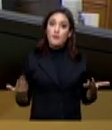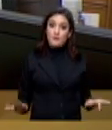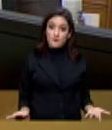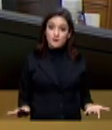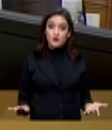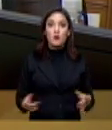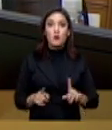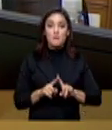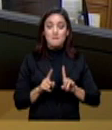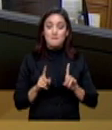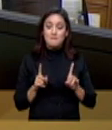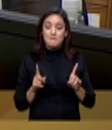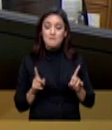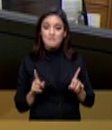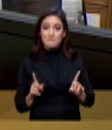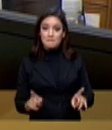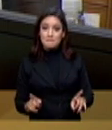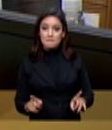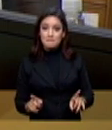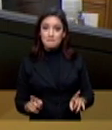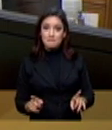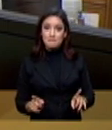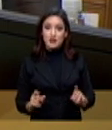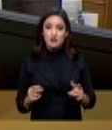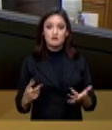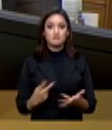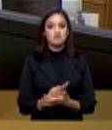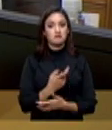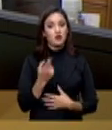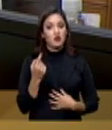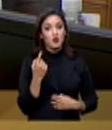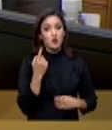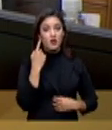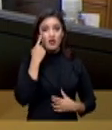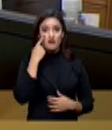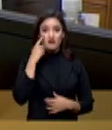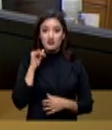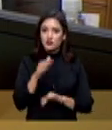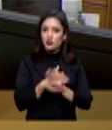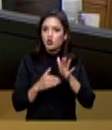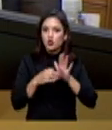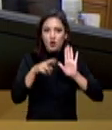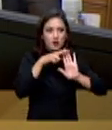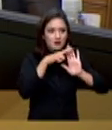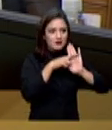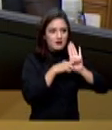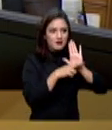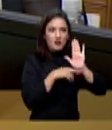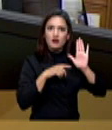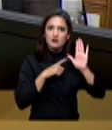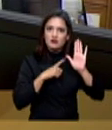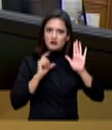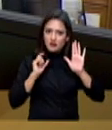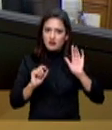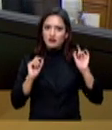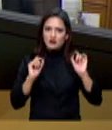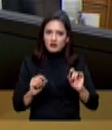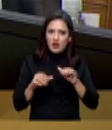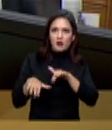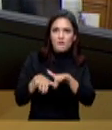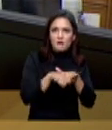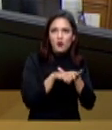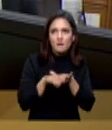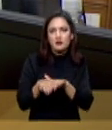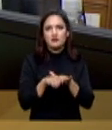questão A partir dessa convergência é examinar Se todas as normas passam no teste de proporcionalidade